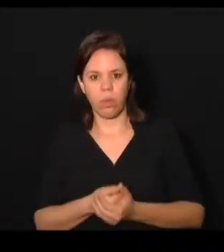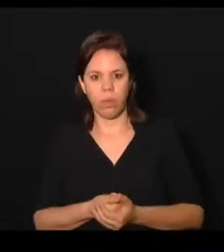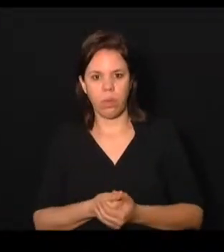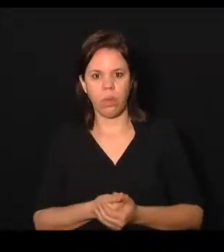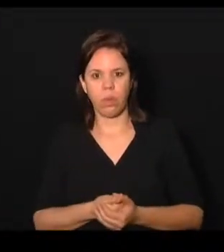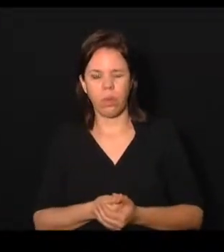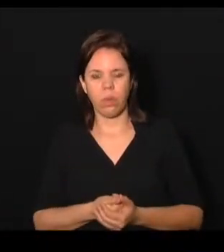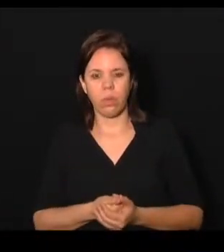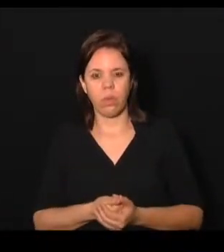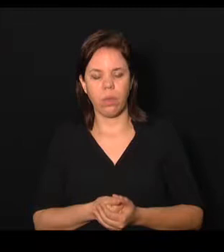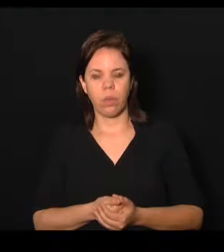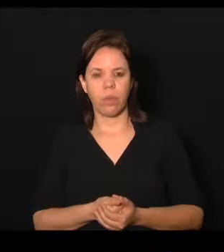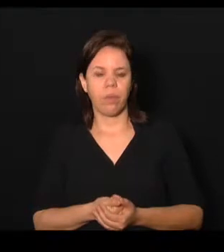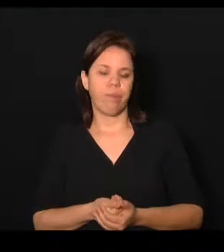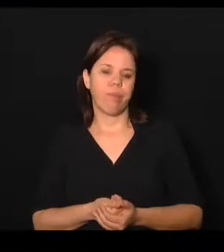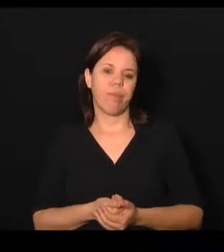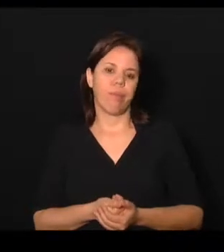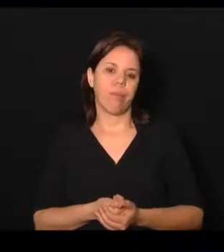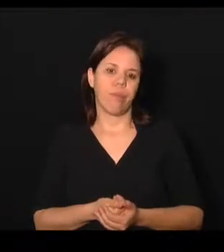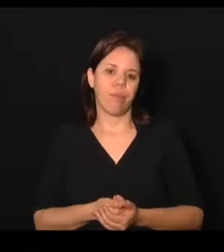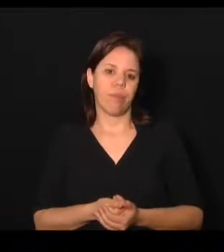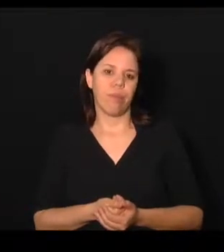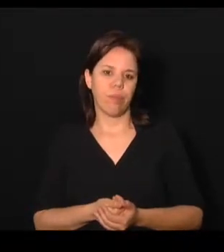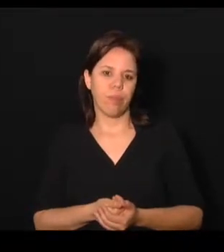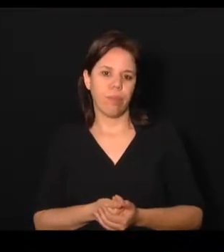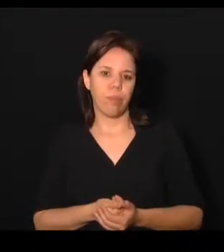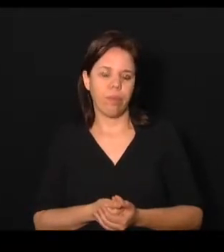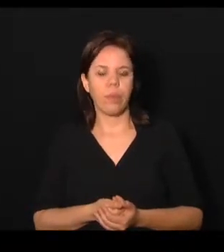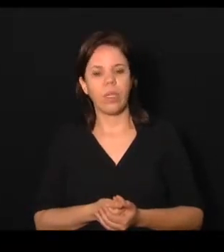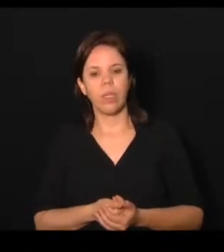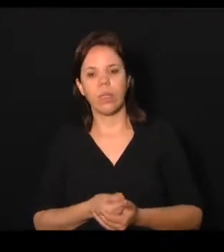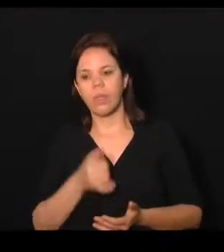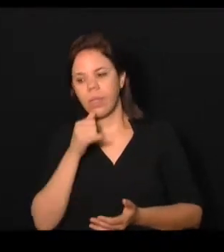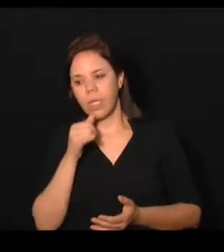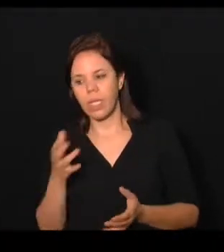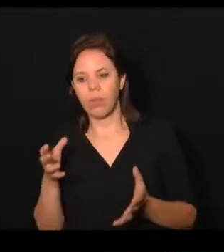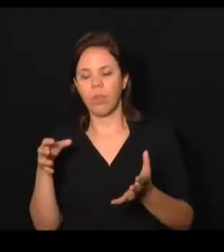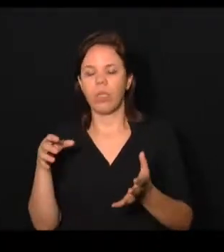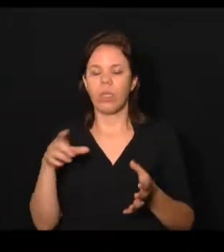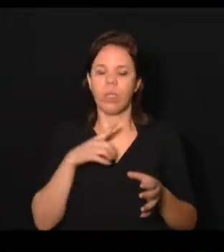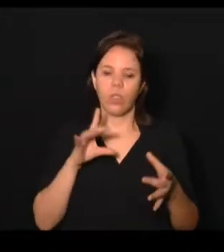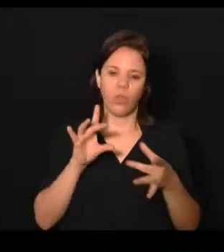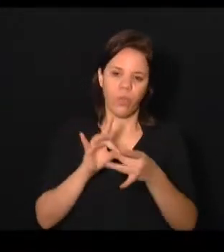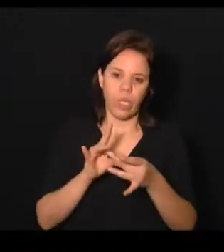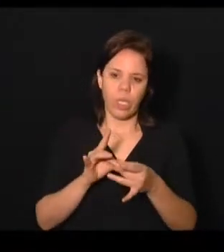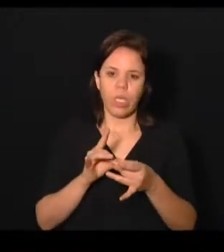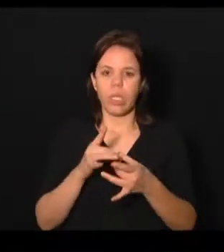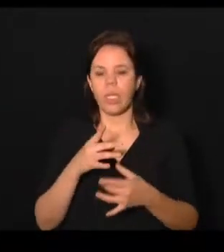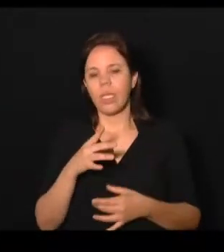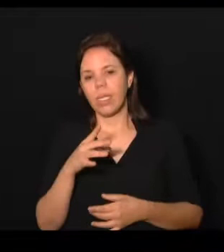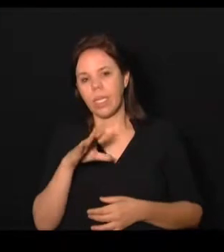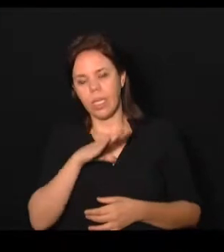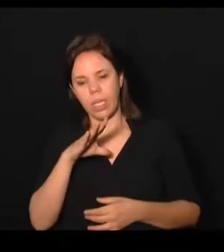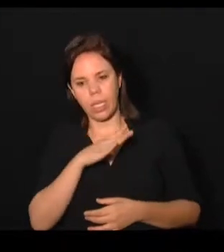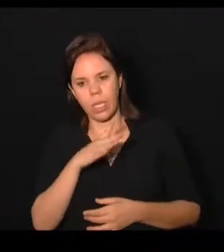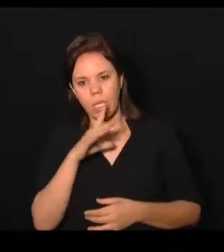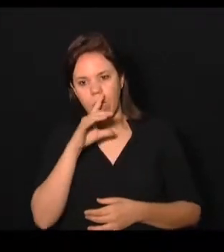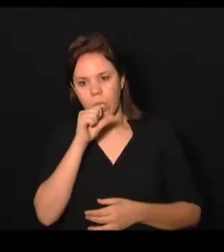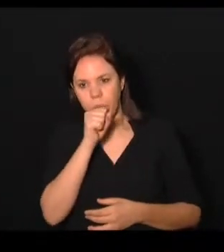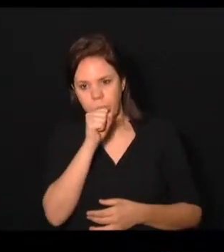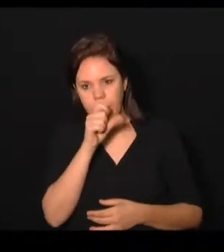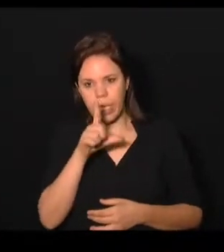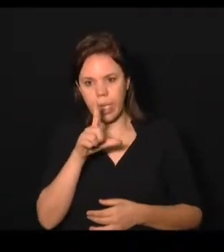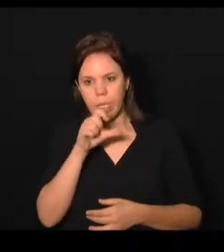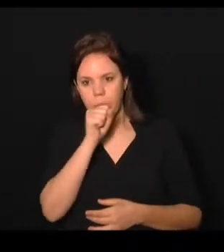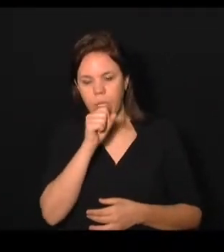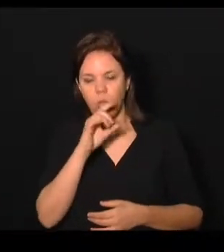tem convênio com bancos de sangue da cidade de Limeira, da cidade de Jundiaí,